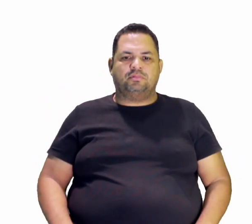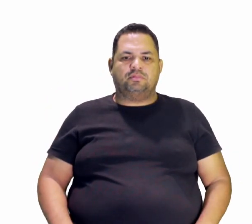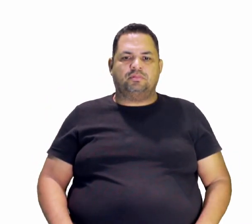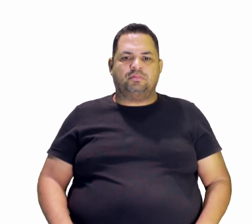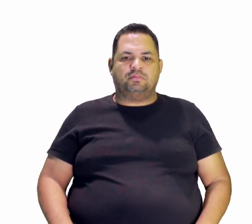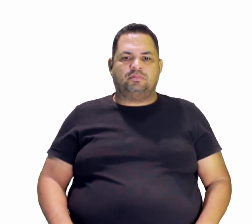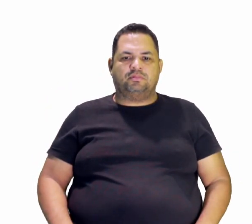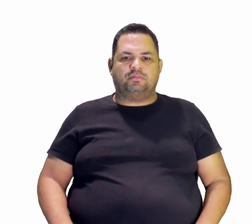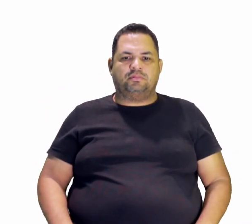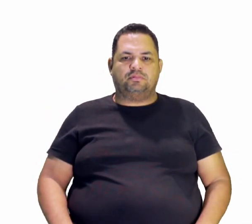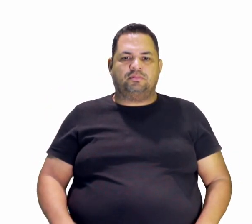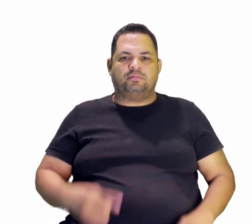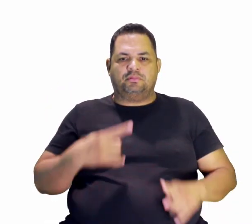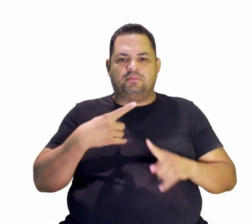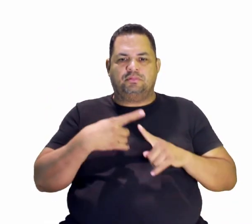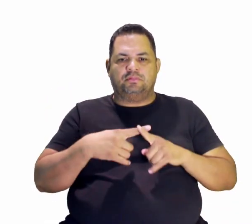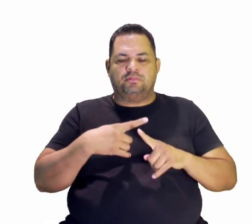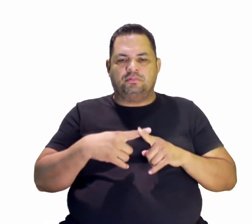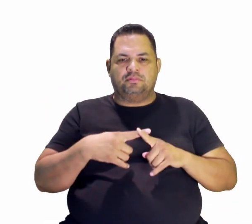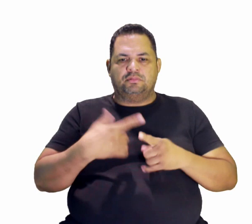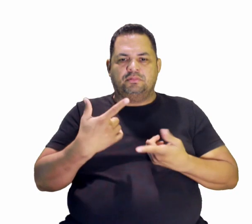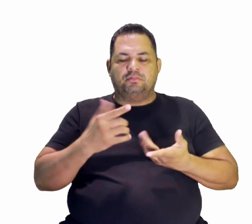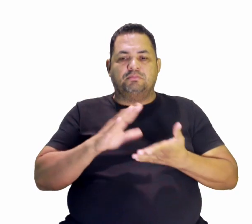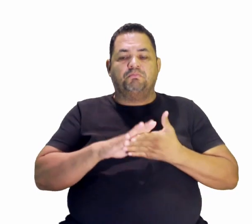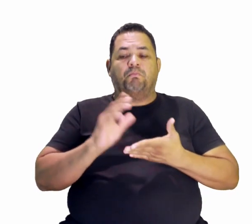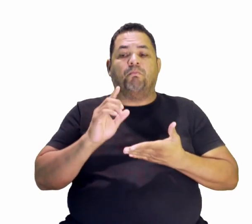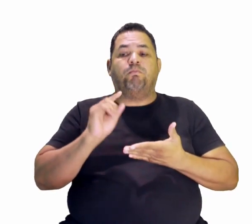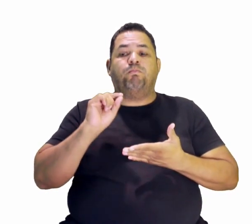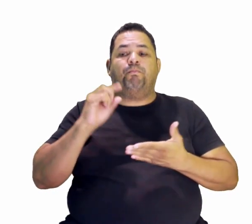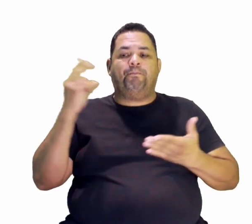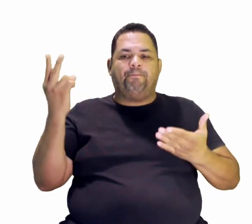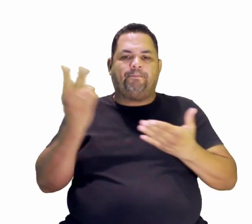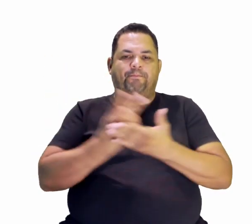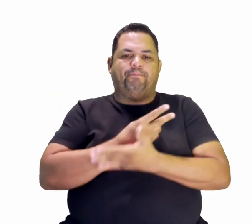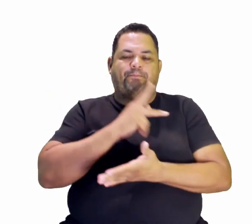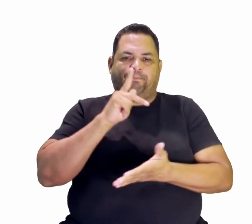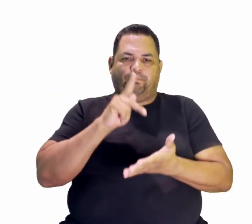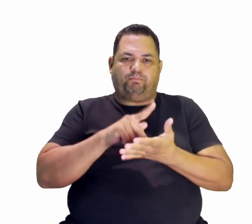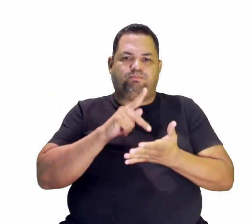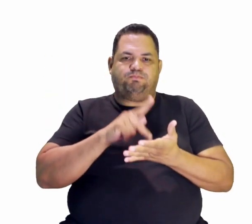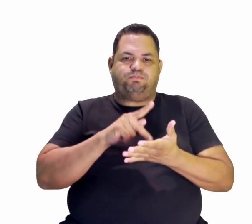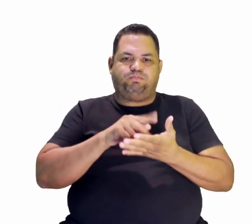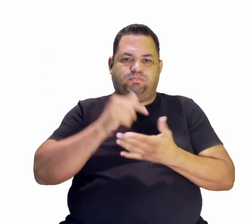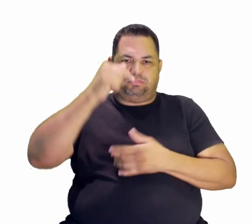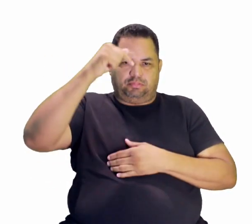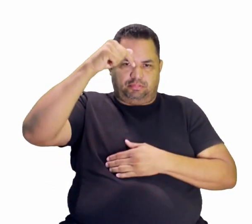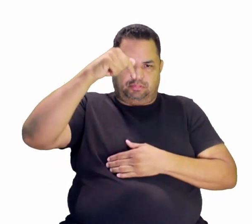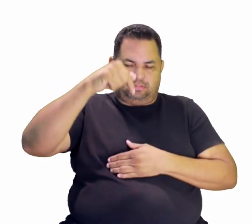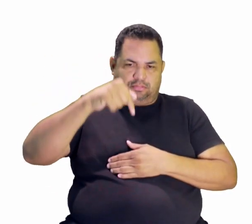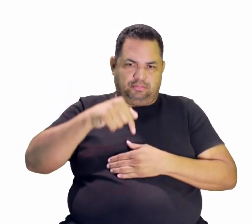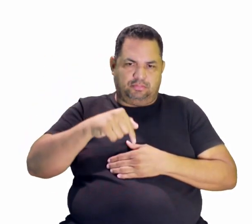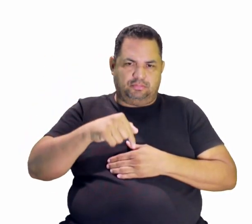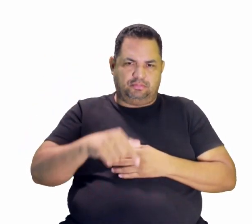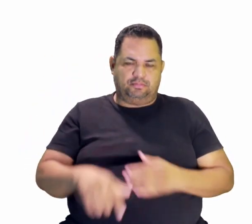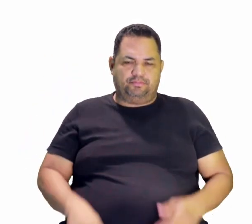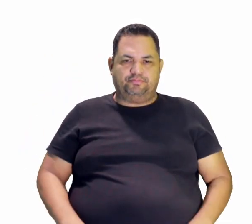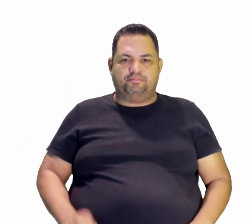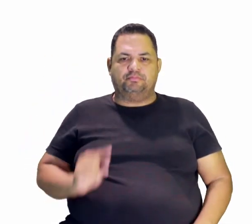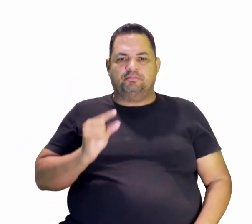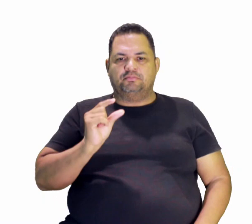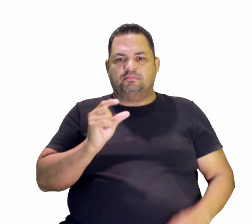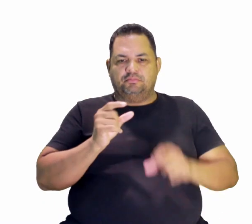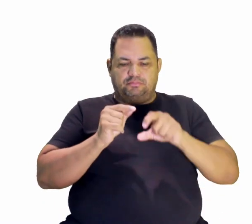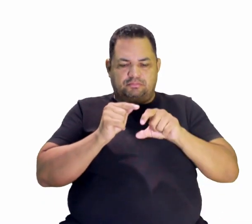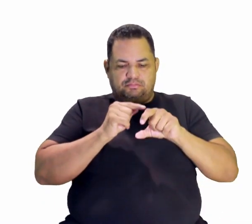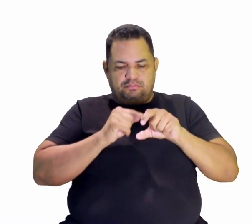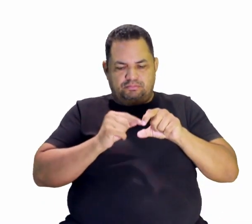Olha bem. Por quê? O que será que explica isso? O fato da aquela estar mais arredondada,